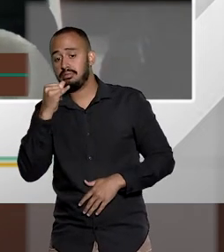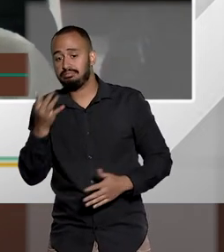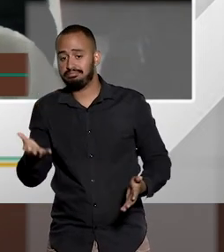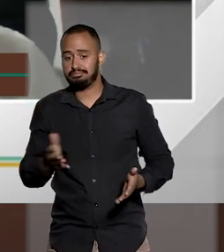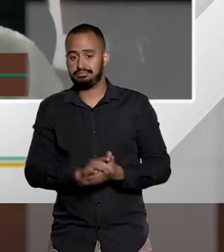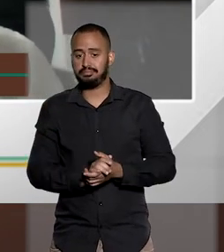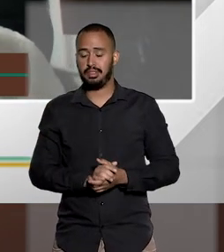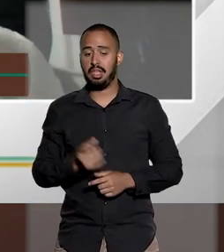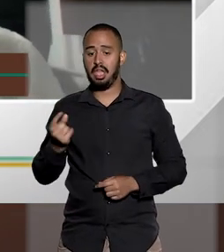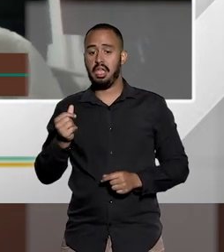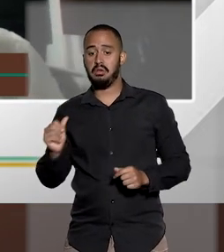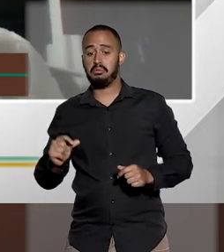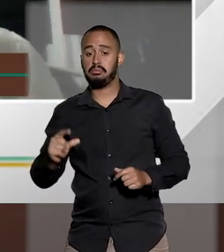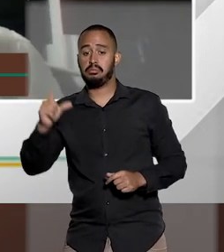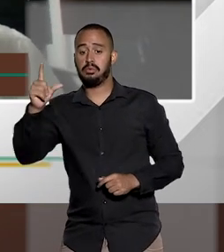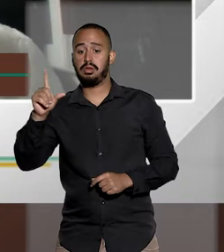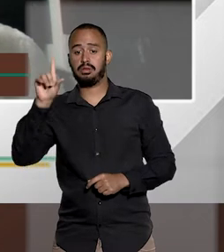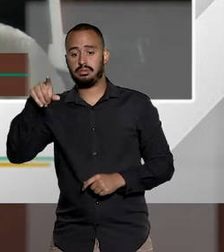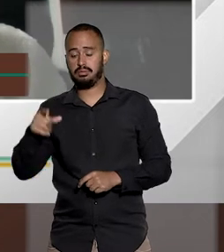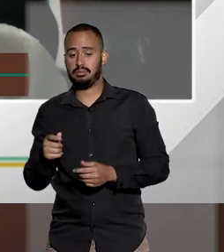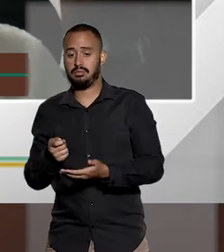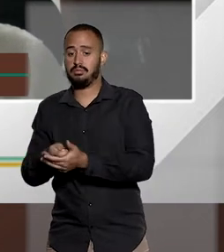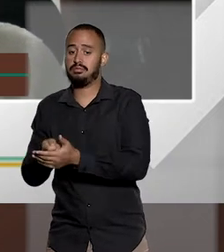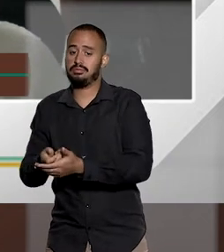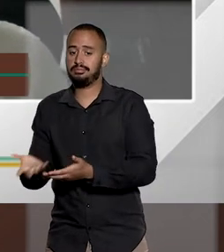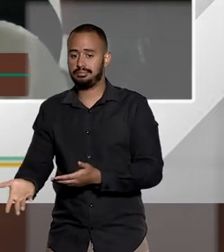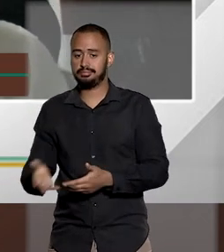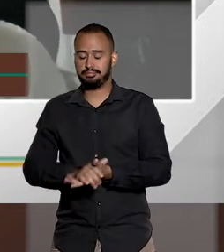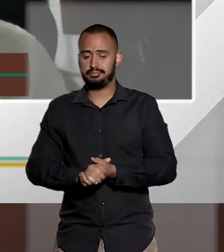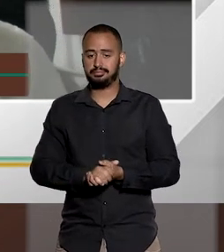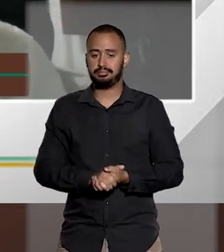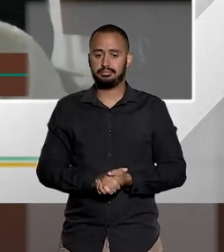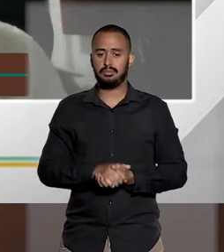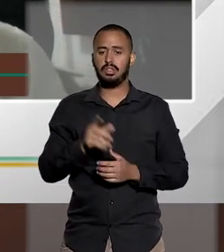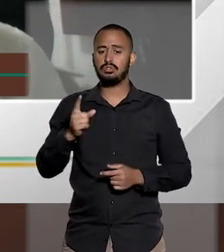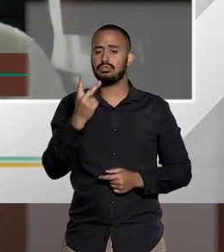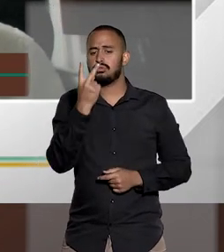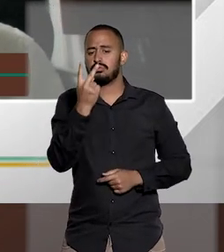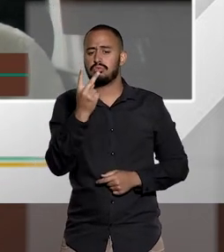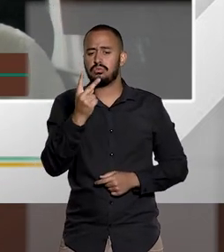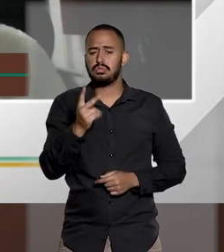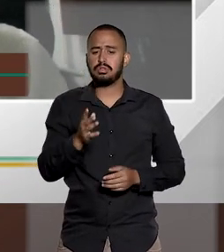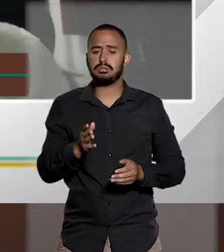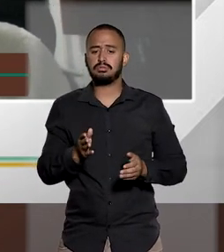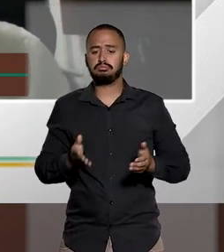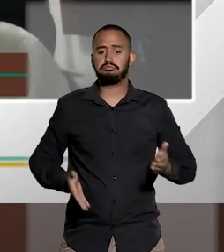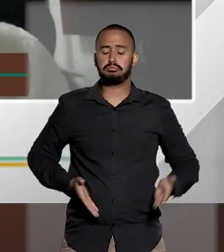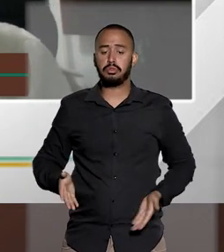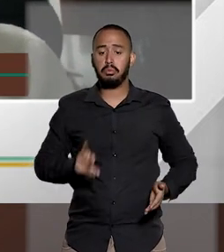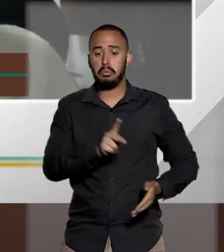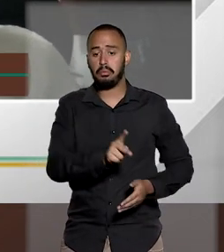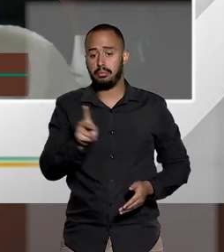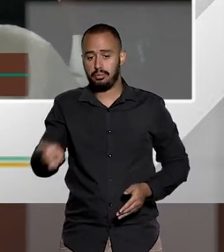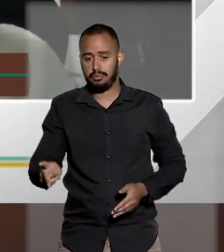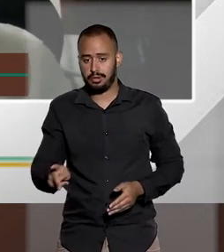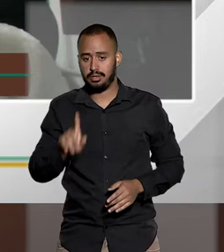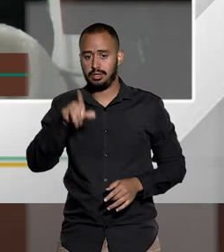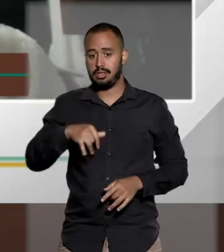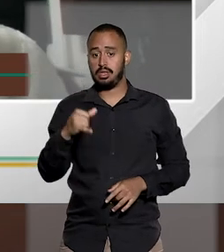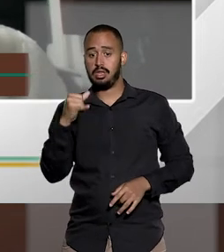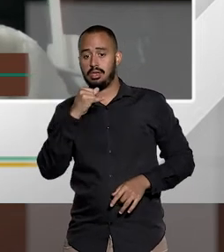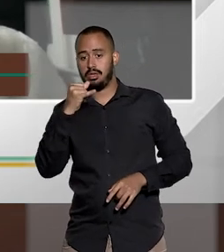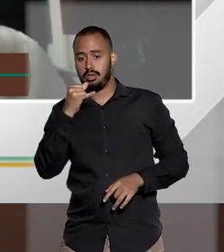no valor da tarifa. Eu argumentei também que são dois serviços públicos e, em matéria de